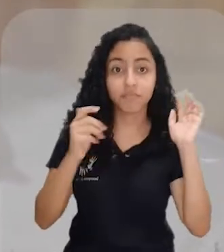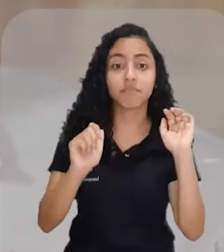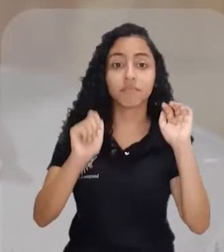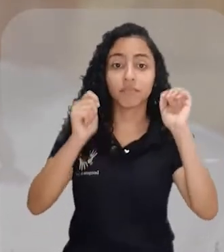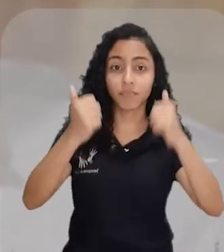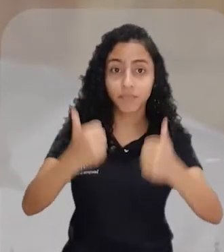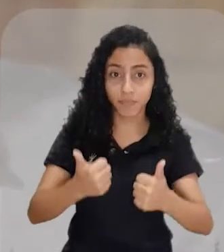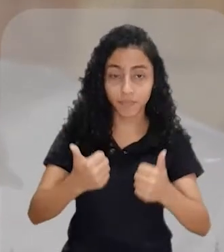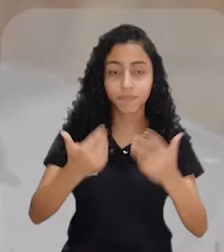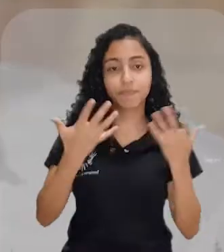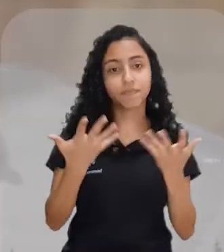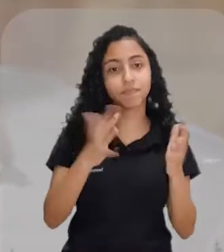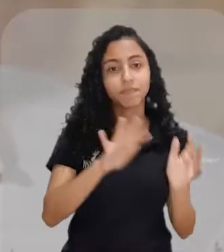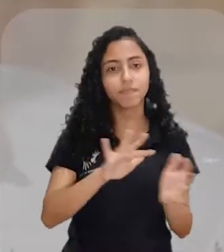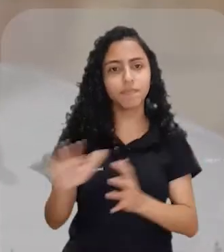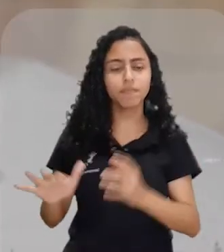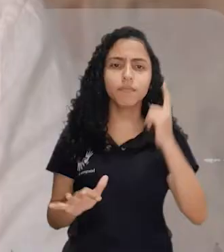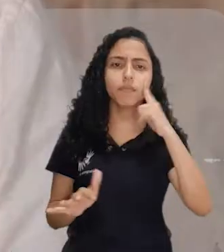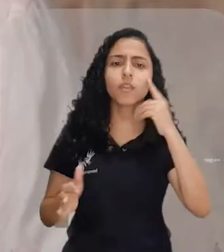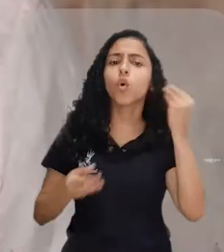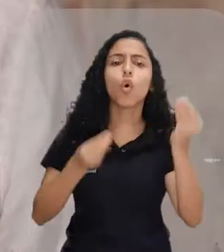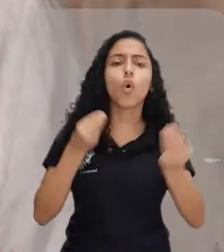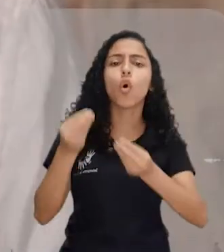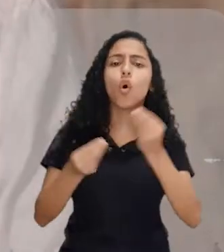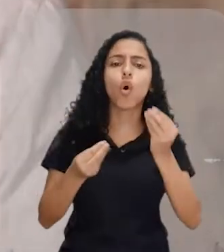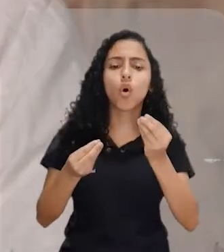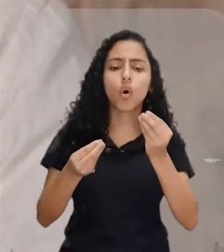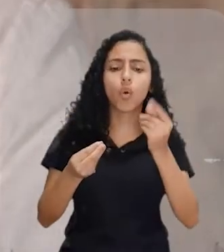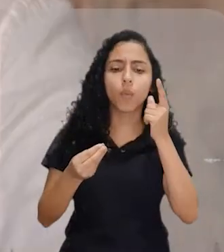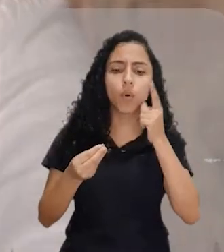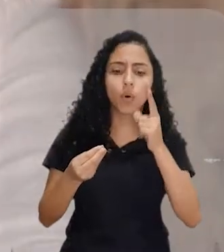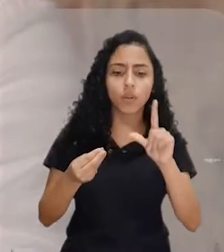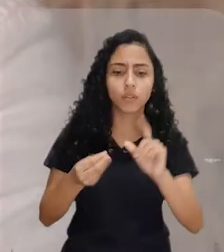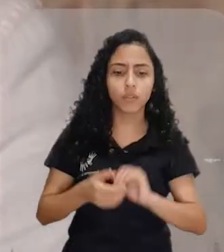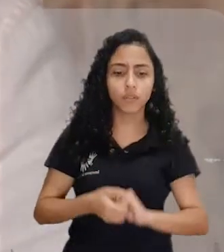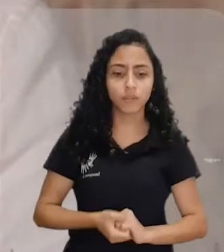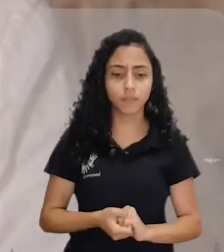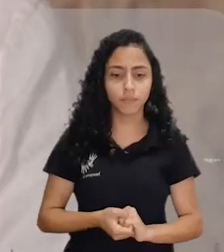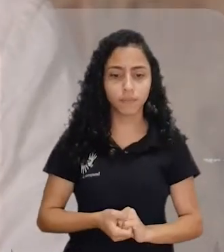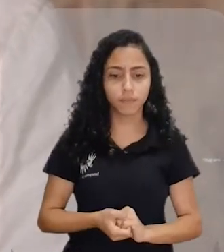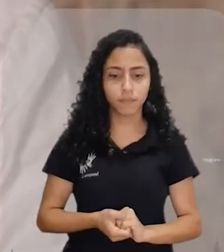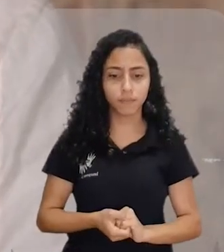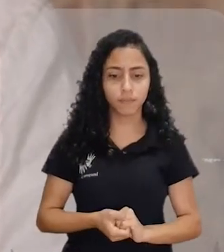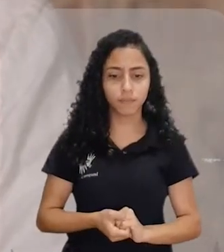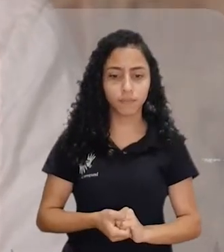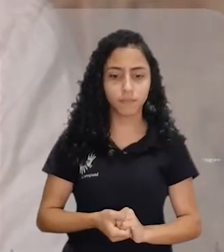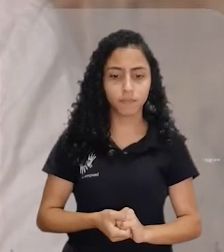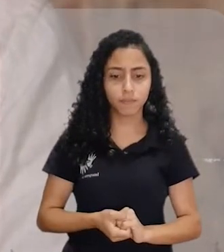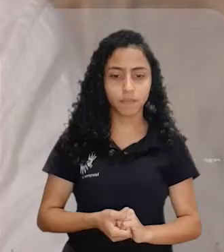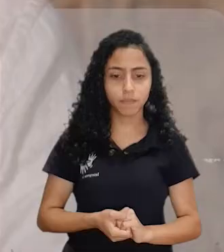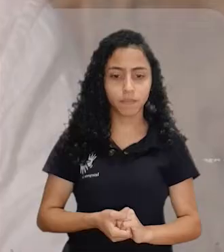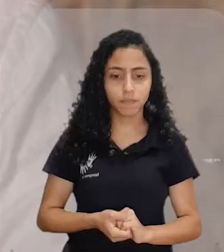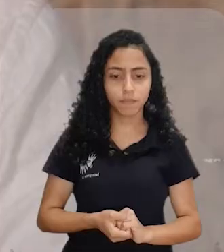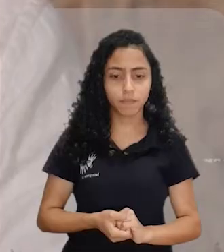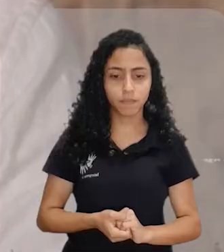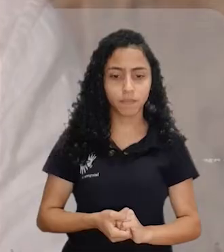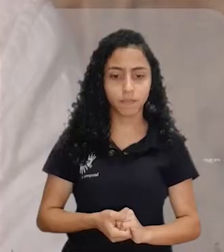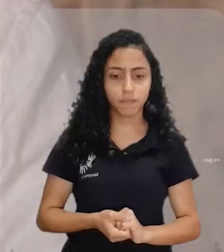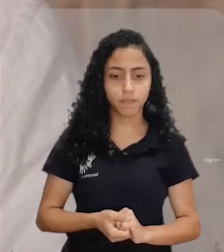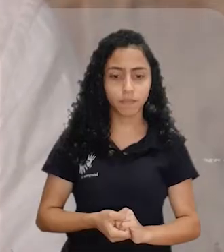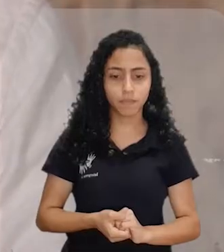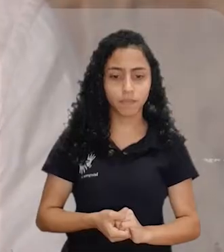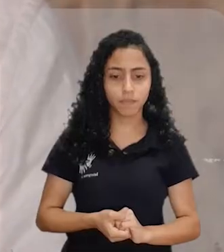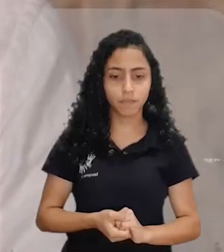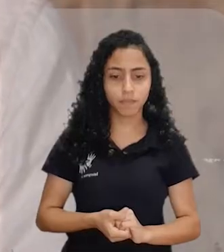claro, né, a gente já entendeu bem esses conceitos, vamos pensar agora como que a gente chega lá, como que, de fato, a restauração acontece no